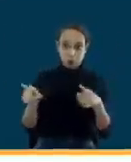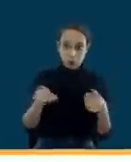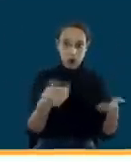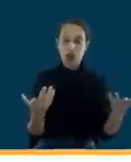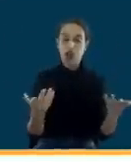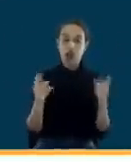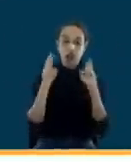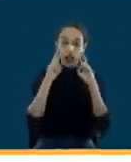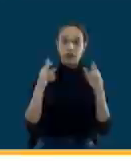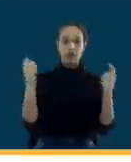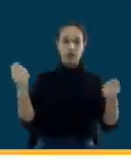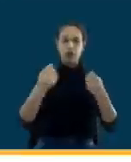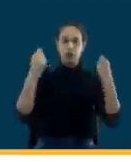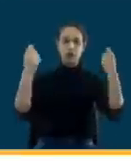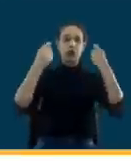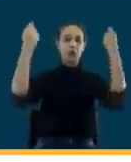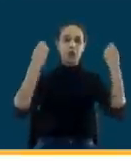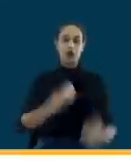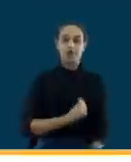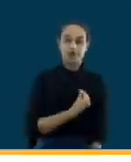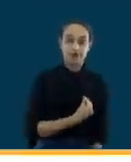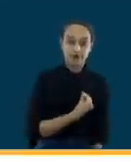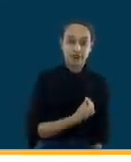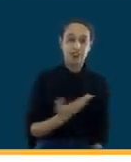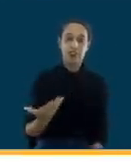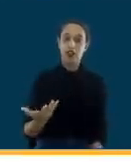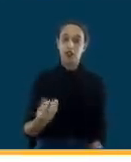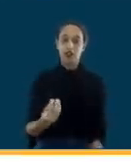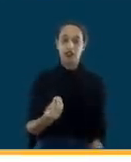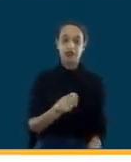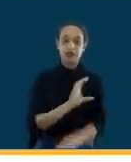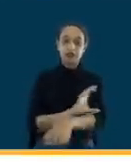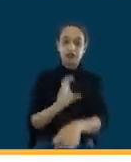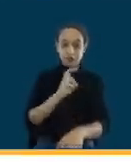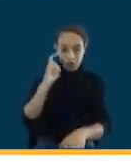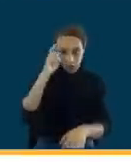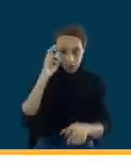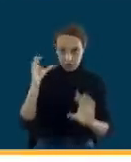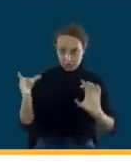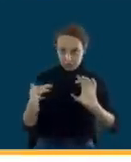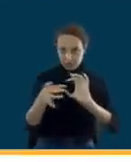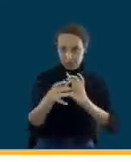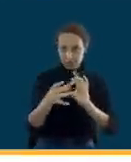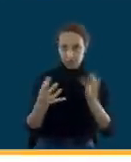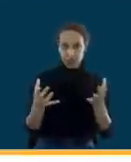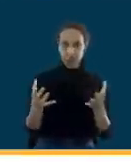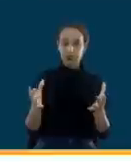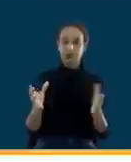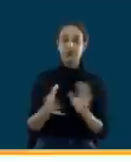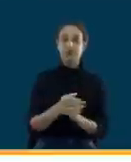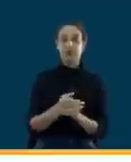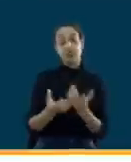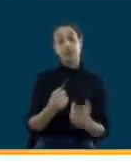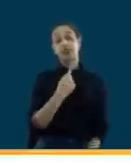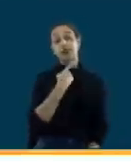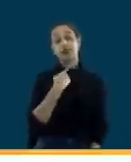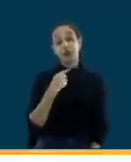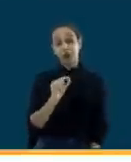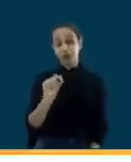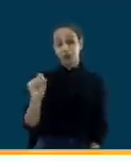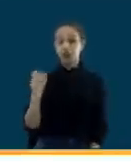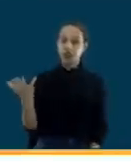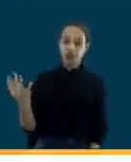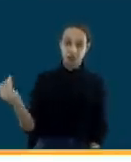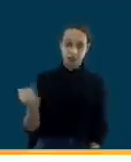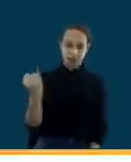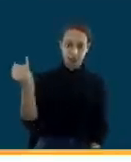da cultura de uma maneira mais plena, de uma maneira mais completa. Temos esse desejo e isso é importante ir